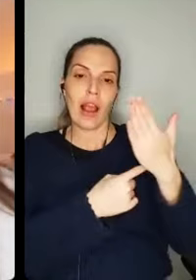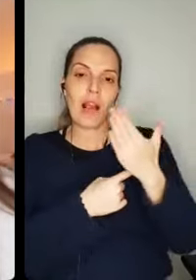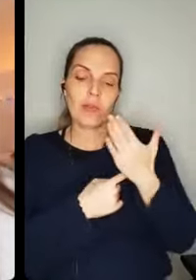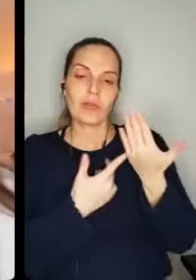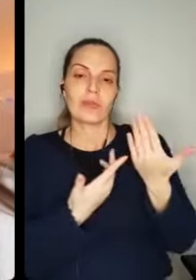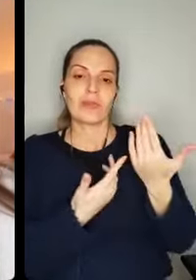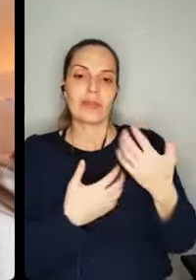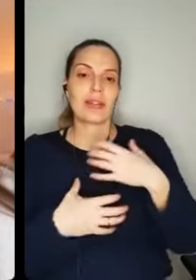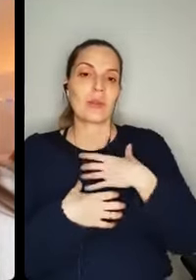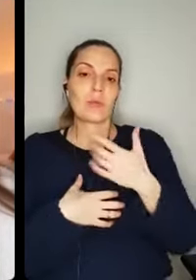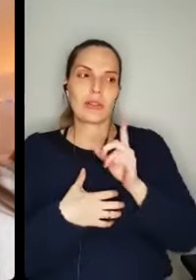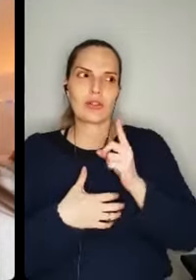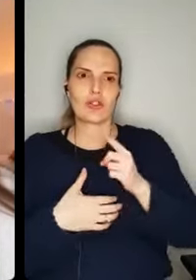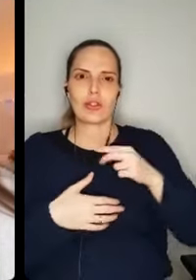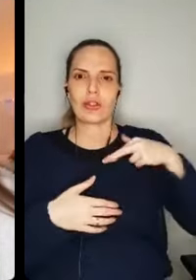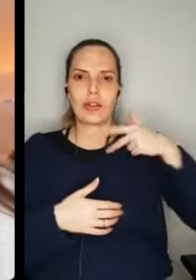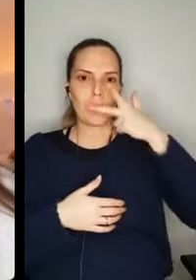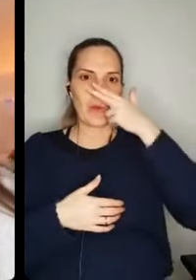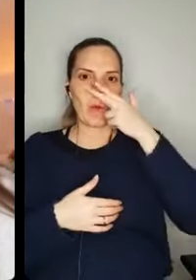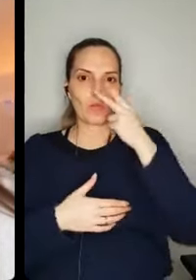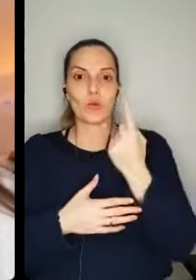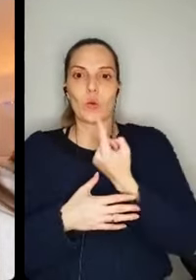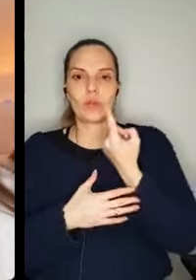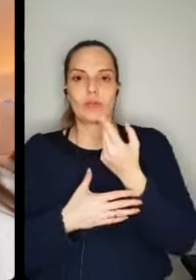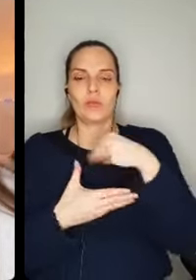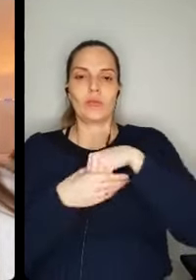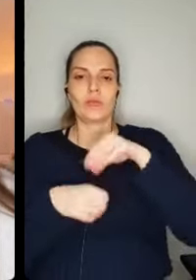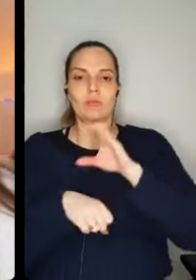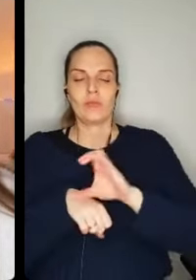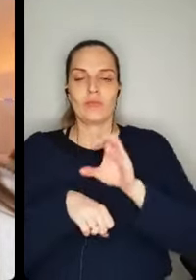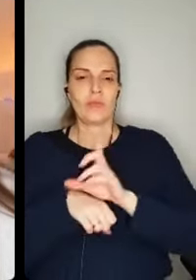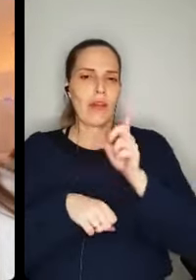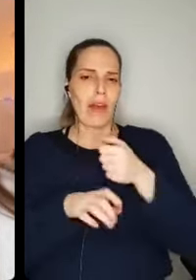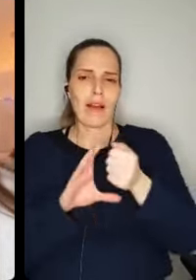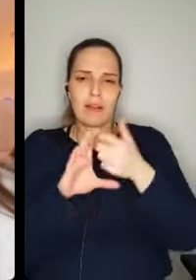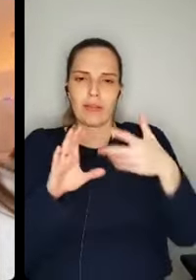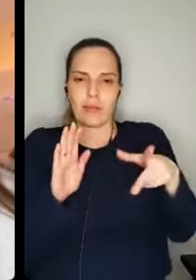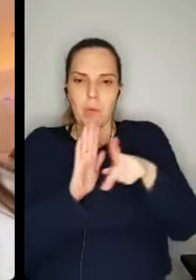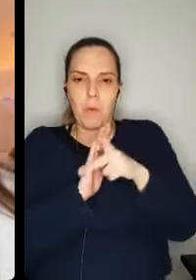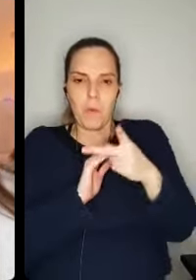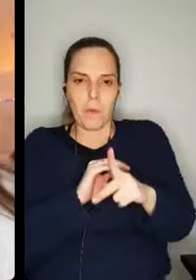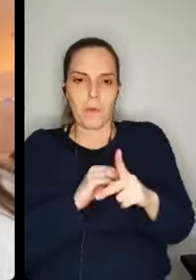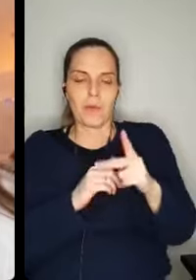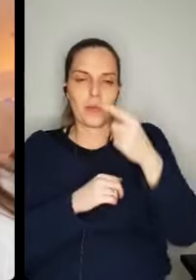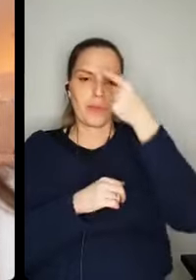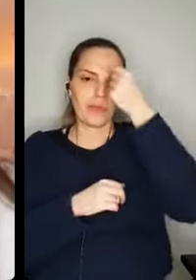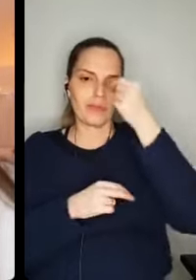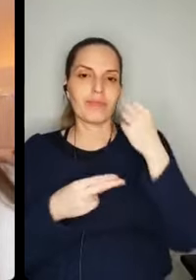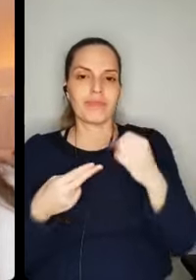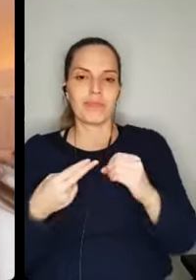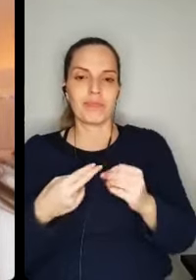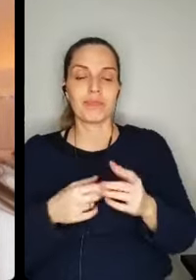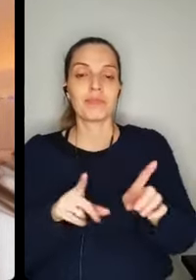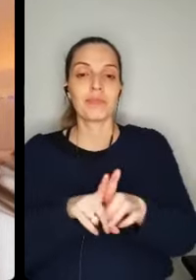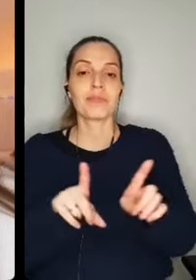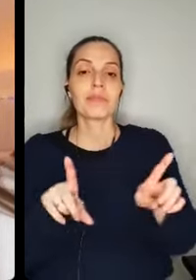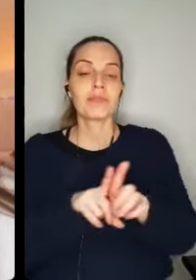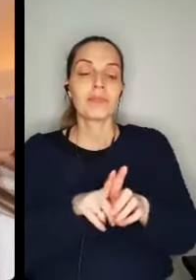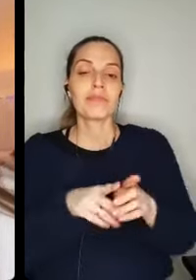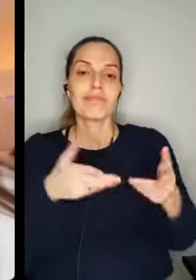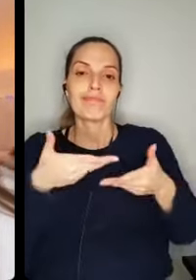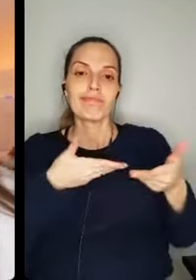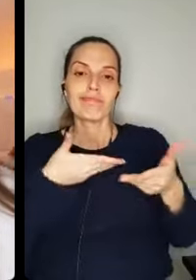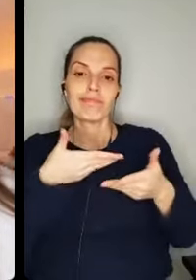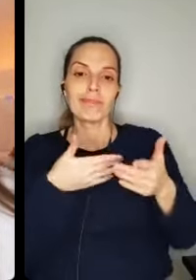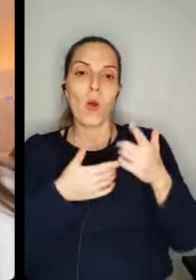que está caminhando sozinho, assim, dentro do curso. Isso é uma coisa que é muito característica, assim, da nossa universidade, né? E também o intercâmbio com